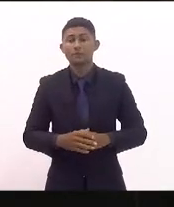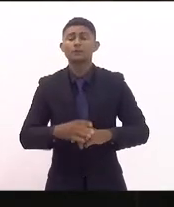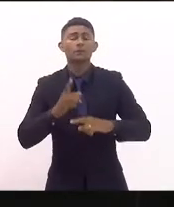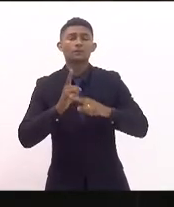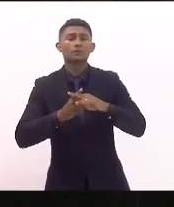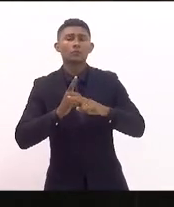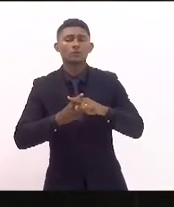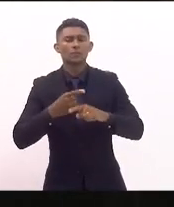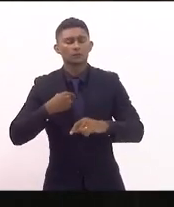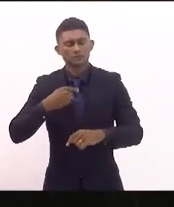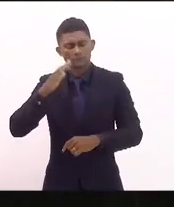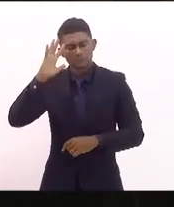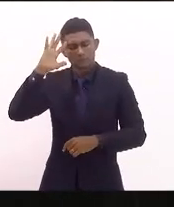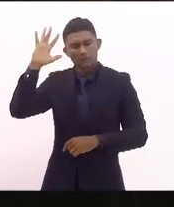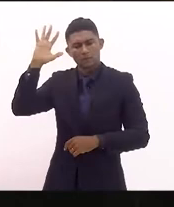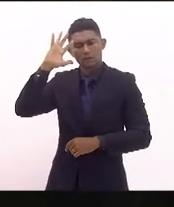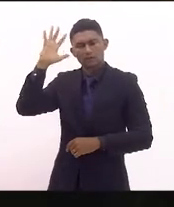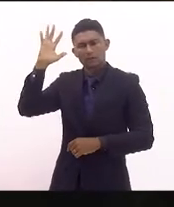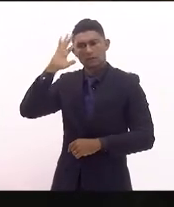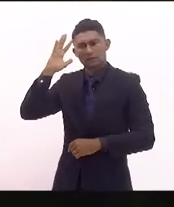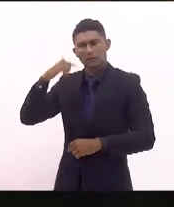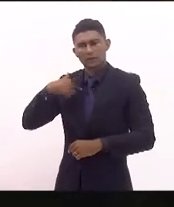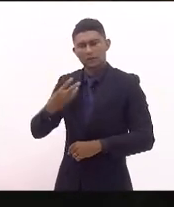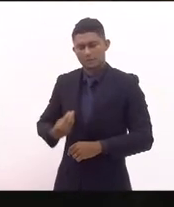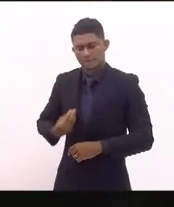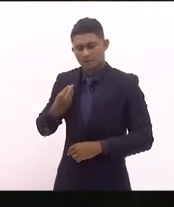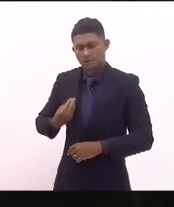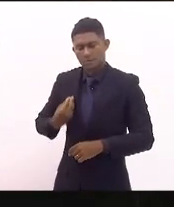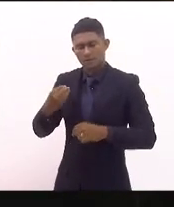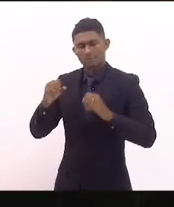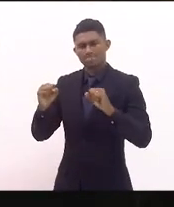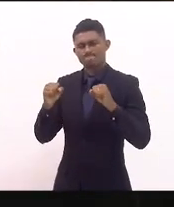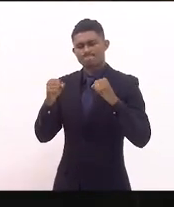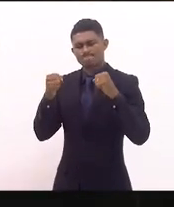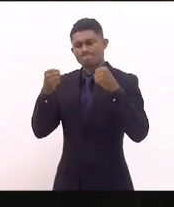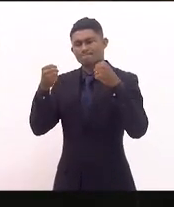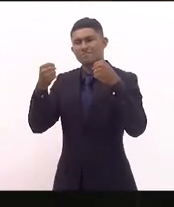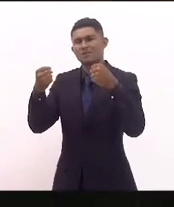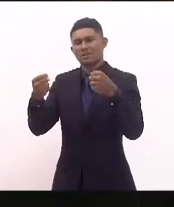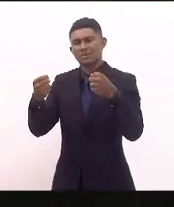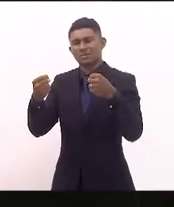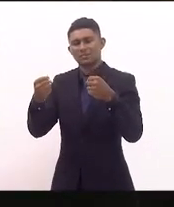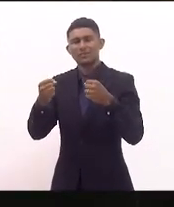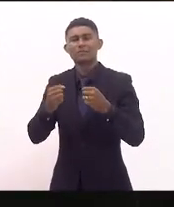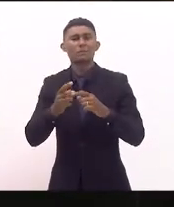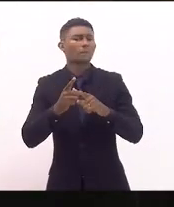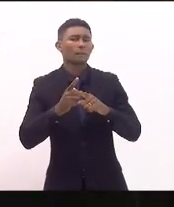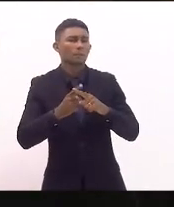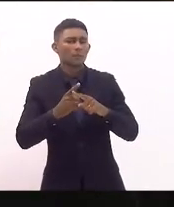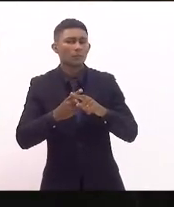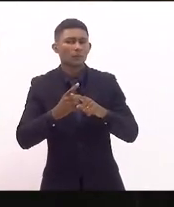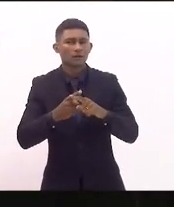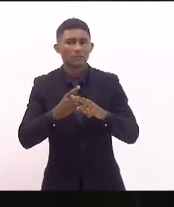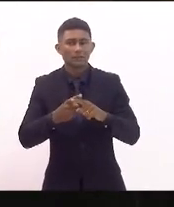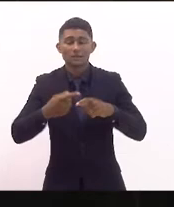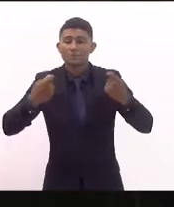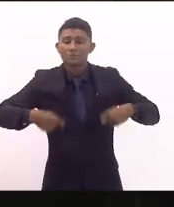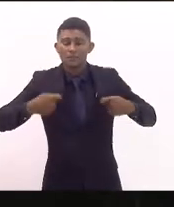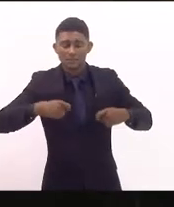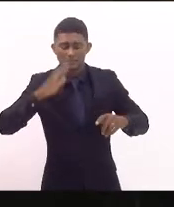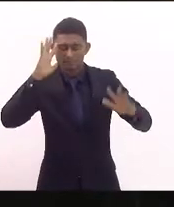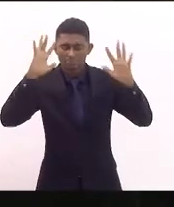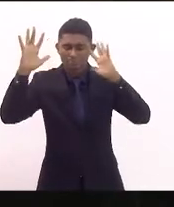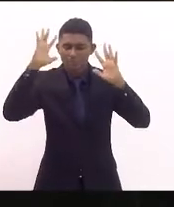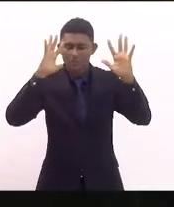da vontade e força para viver nos confronta diante da necessária escolha de